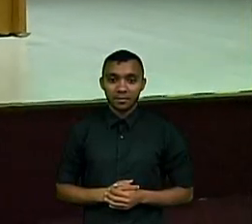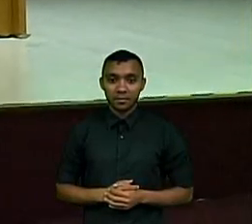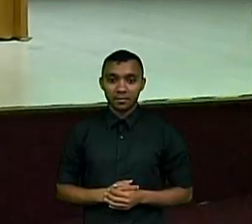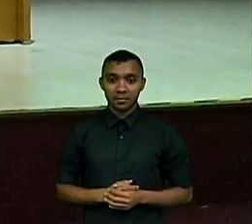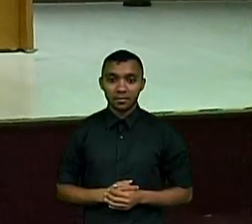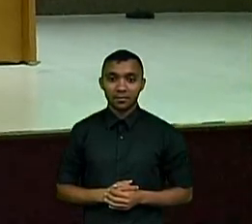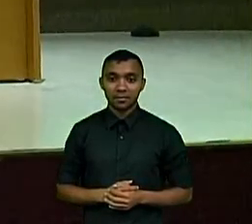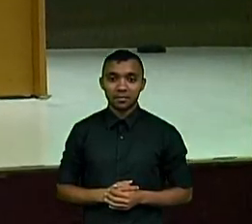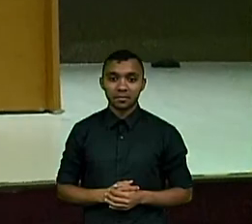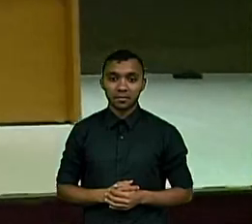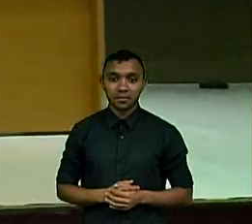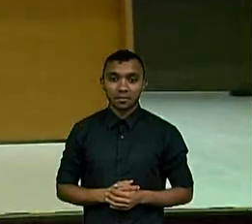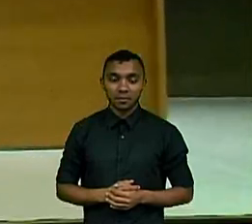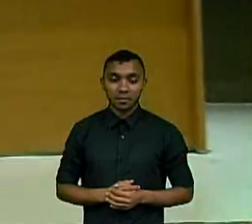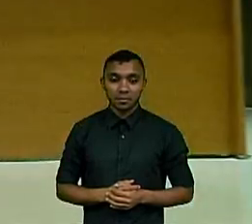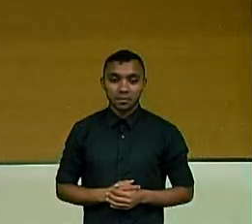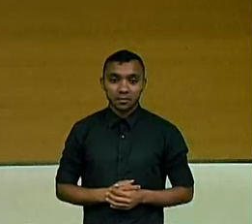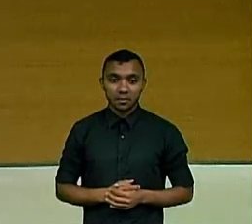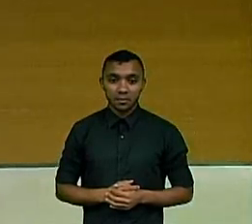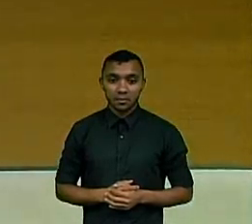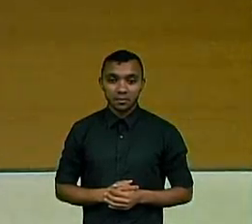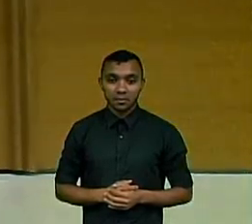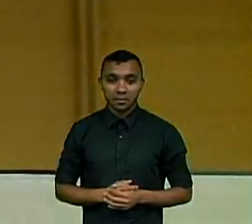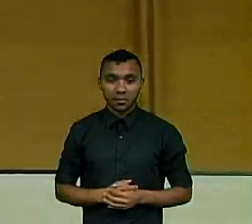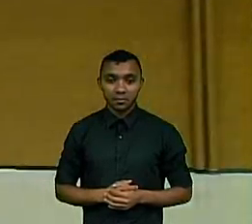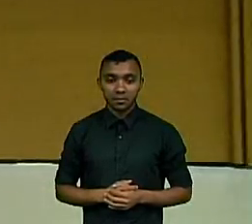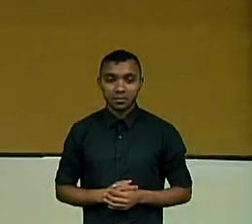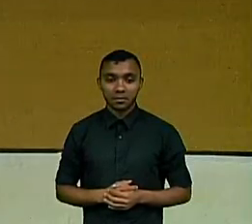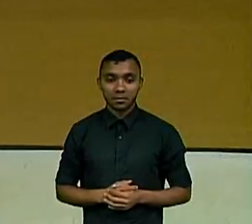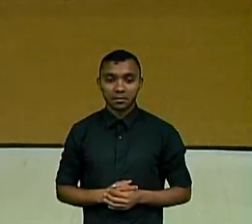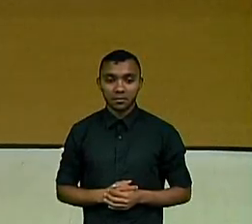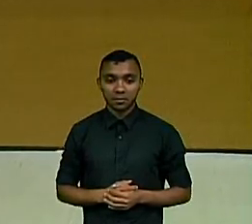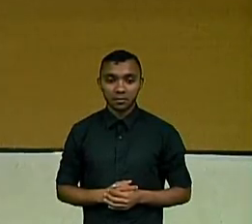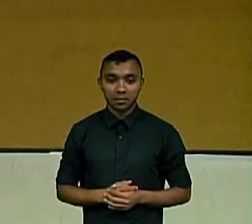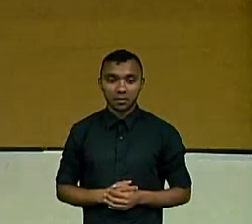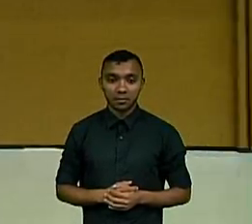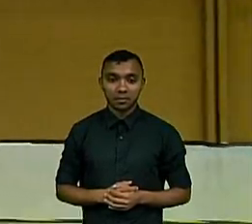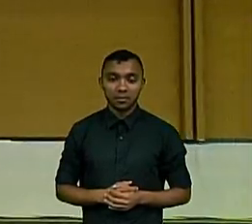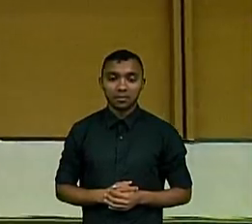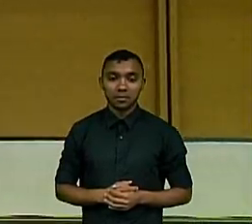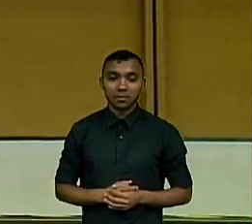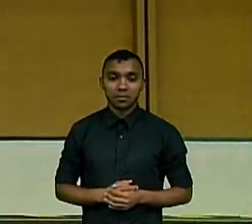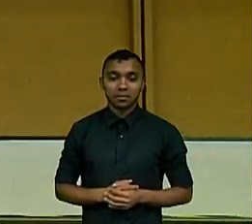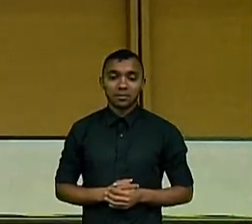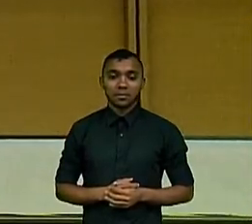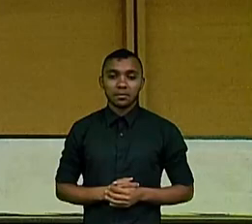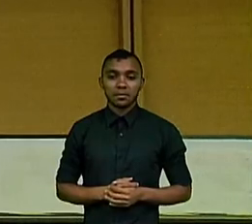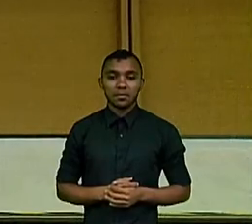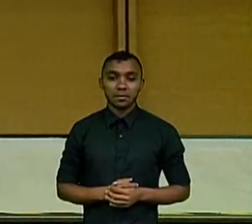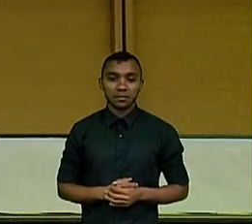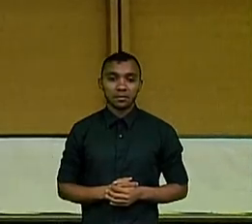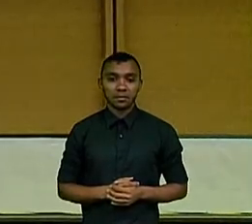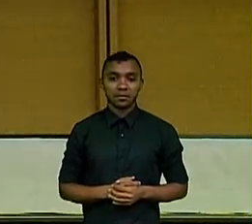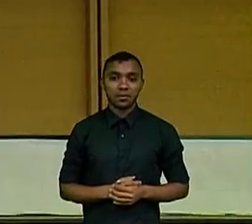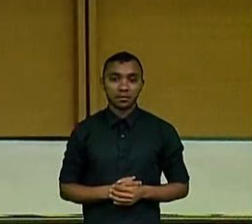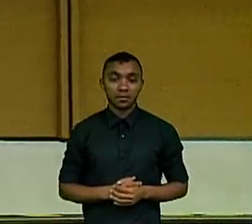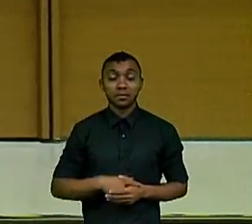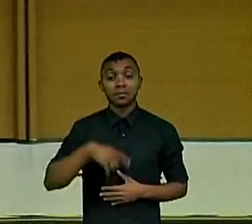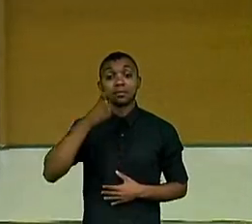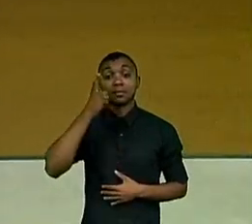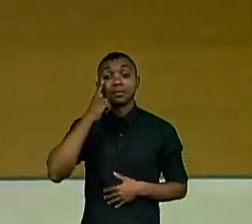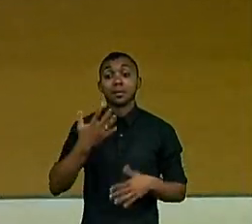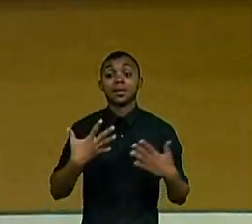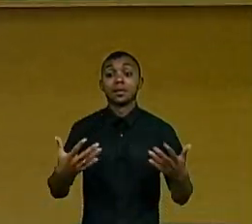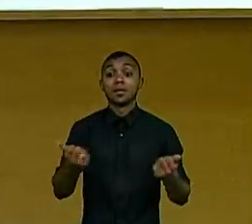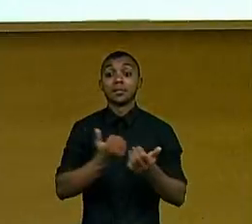Obrigado quase um atleta né pessoal então vamos lá né Vamos para o que interessa o